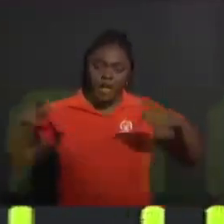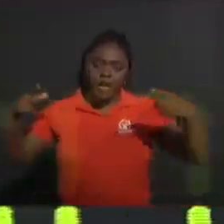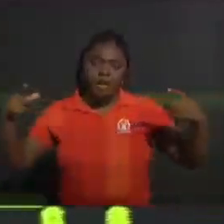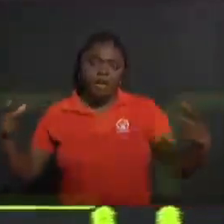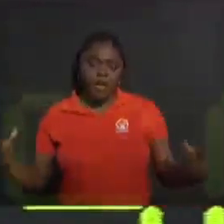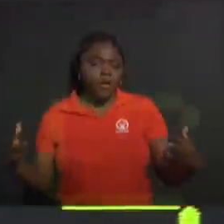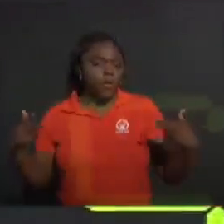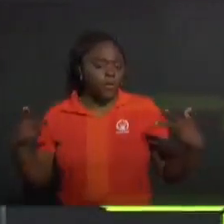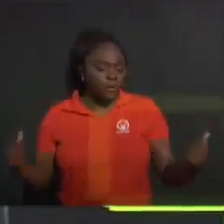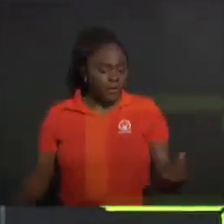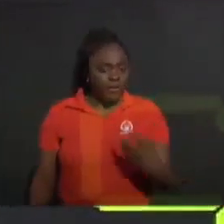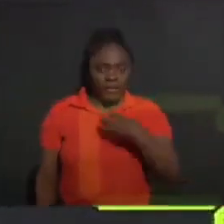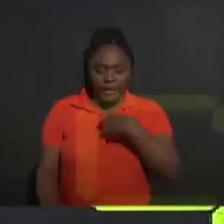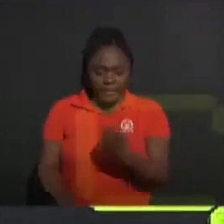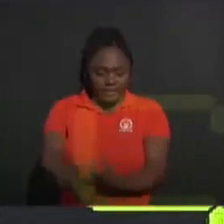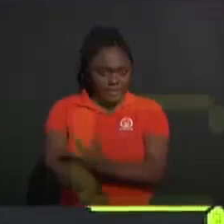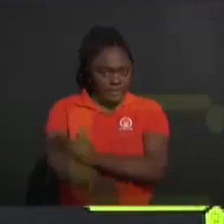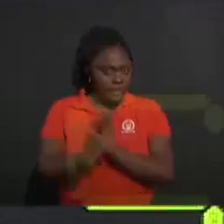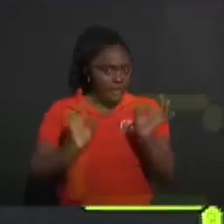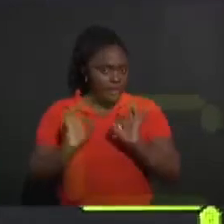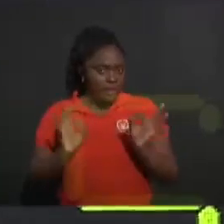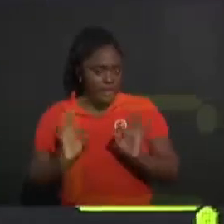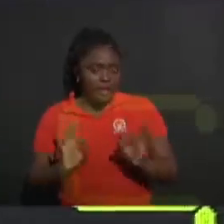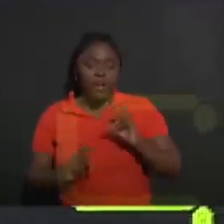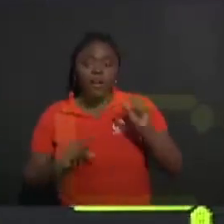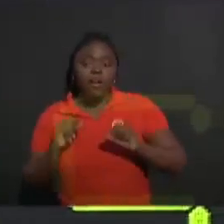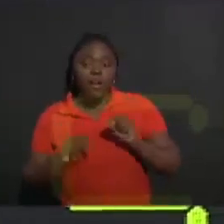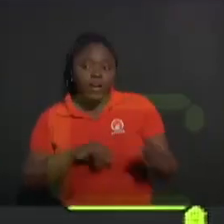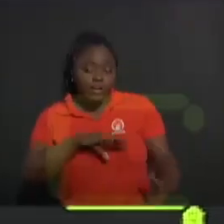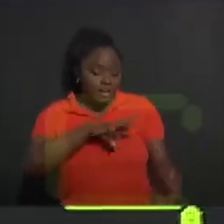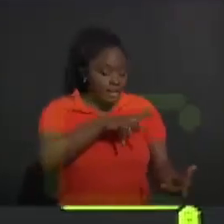Estou falando aqui sem emoção. Quem está olhando o mundo e falando assim: